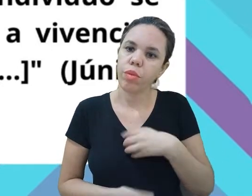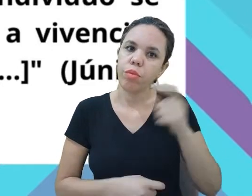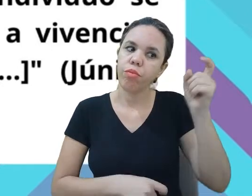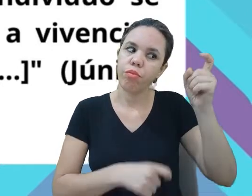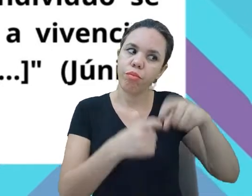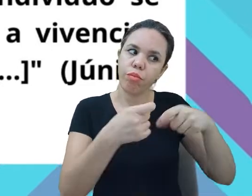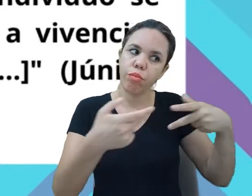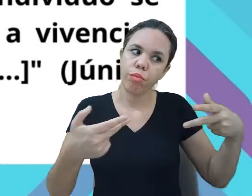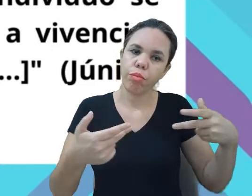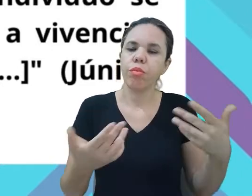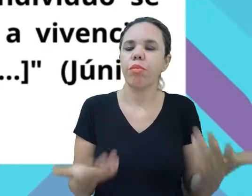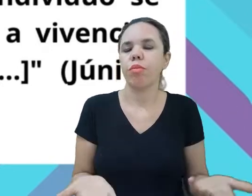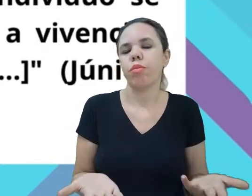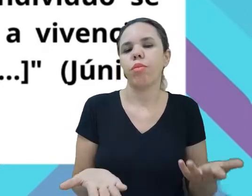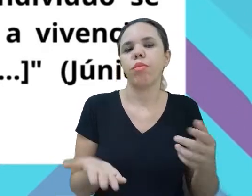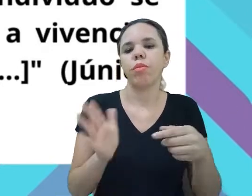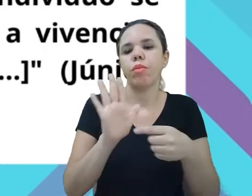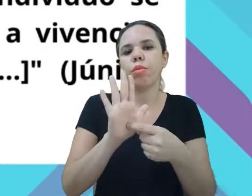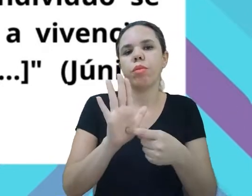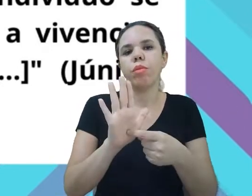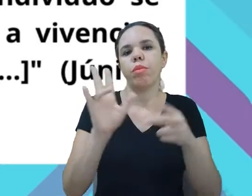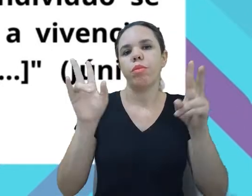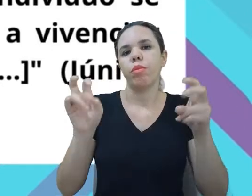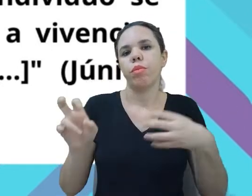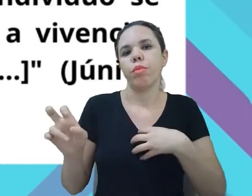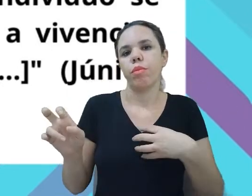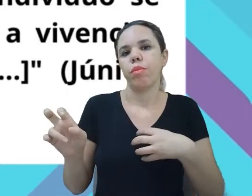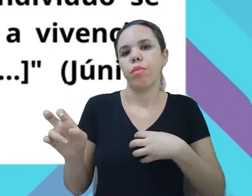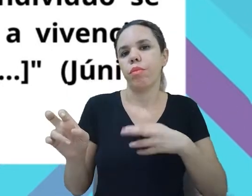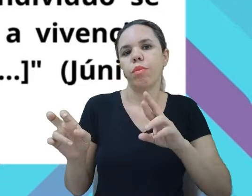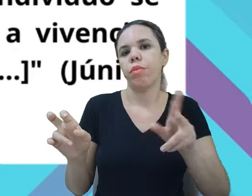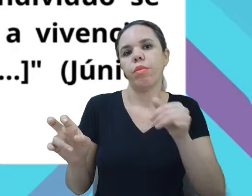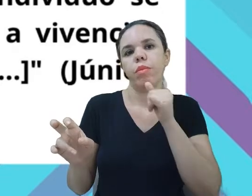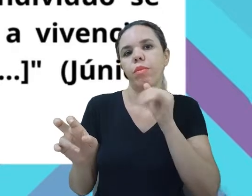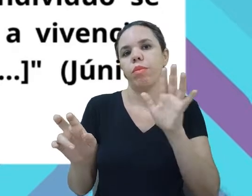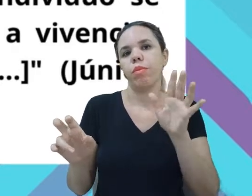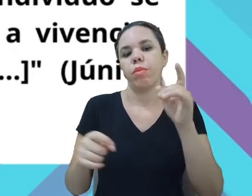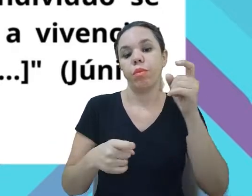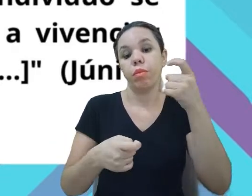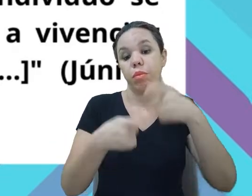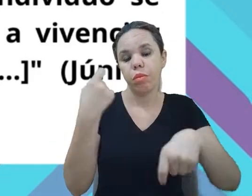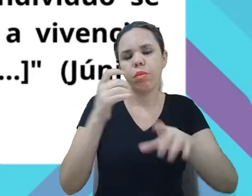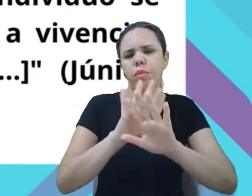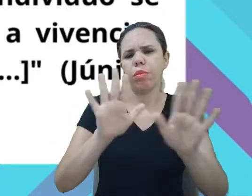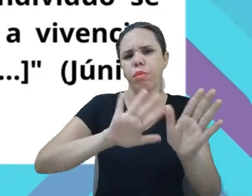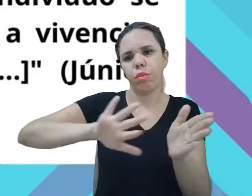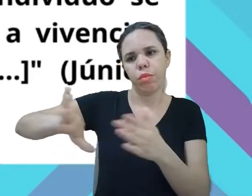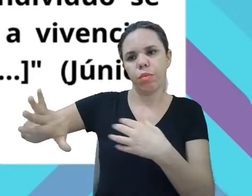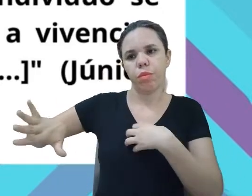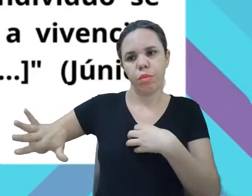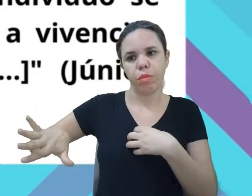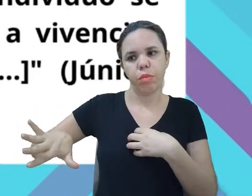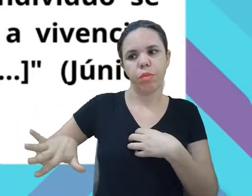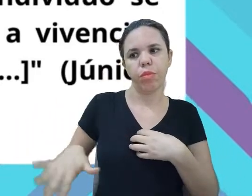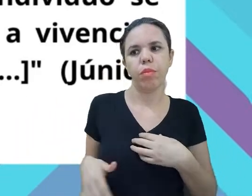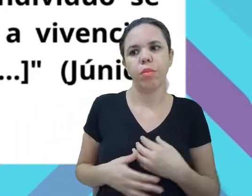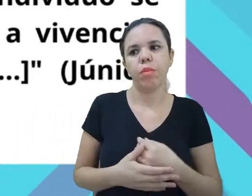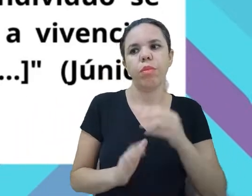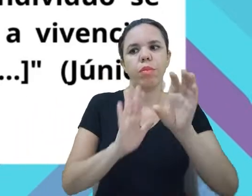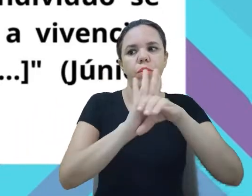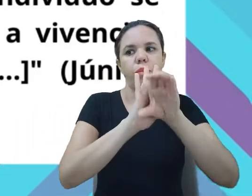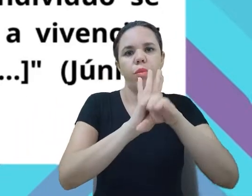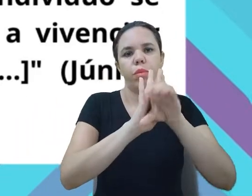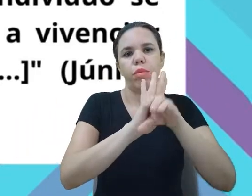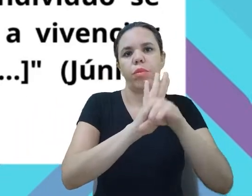sentimentos e a sua sexualidade. Aqui eu vou tratar mais de sentimentos e não vou tratar de sexualidade, mas como eu